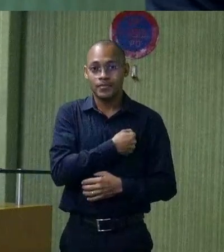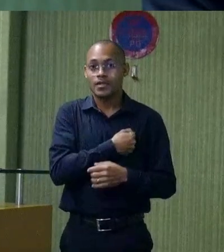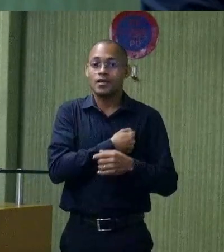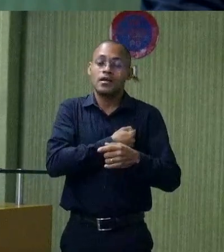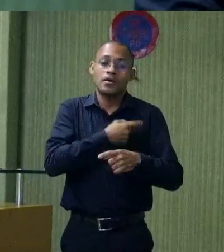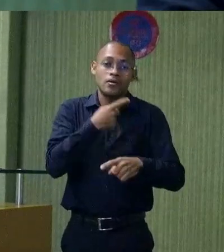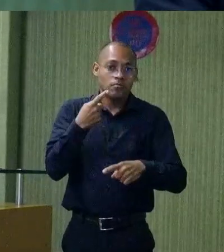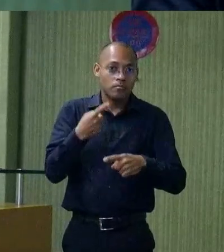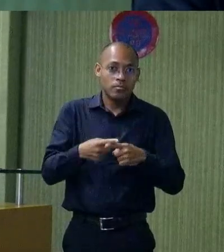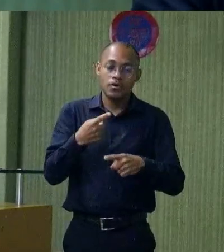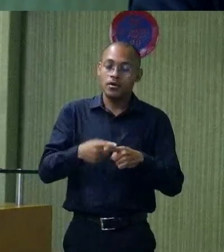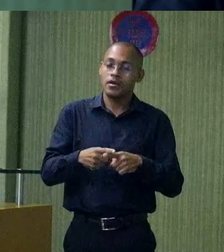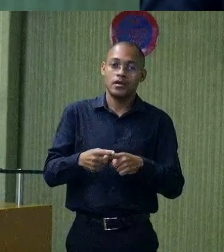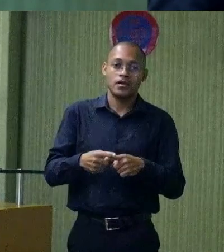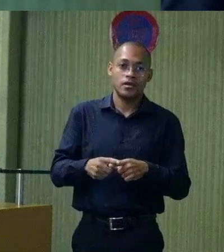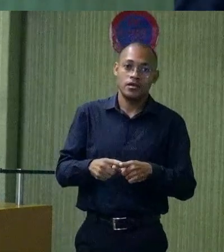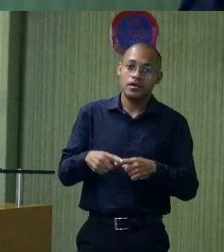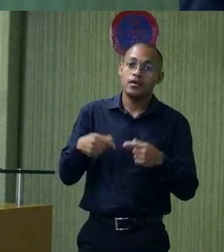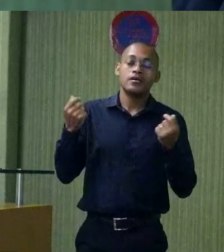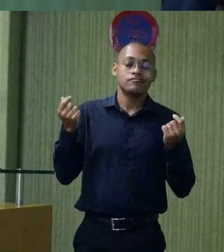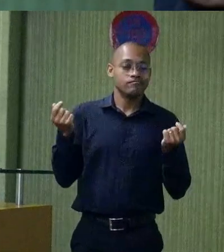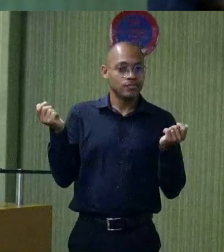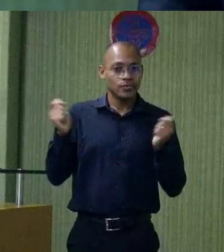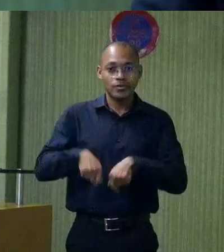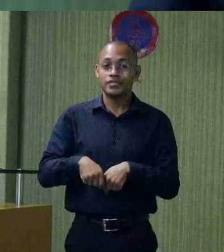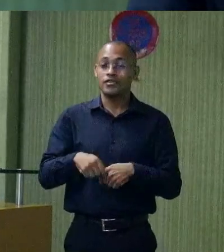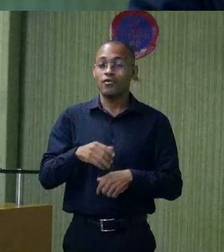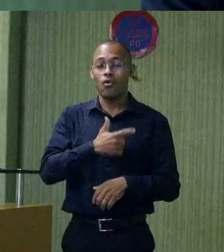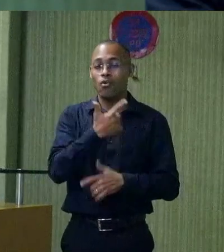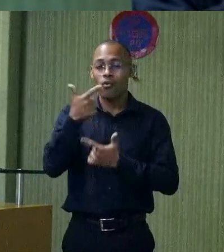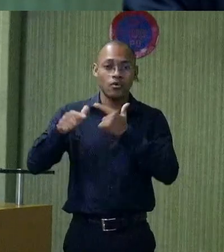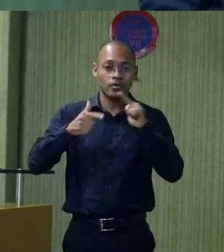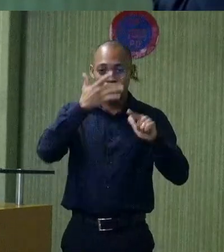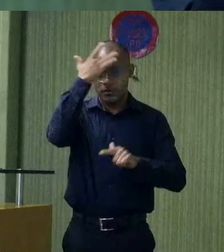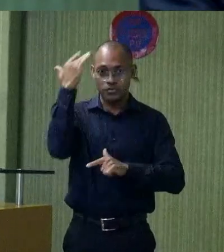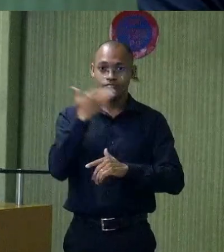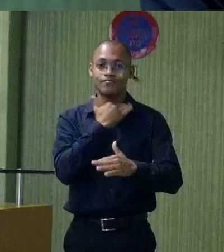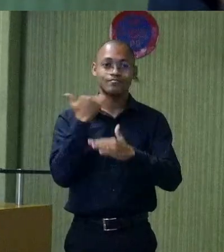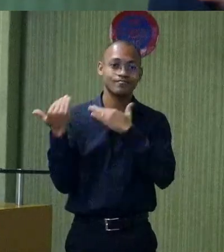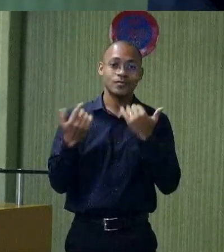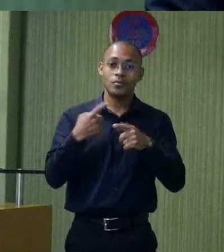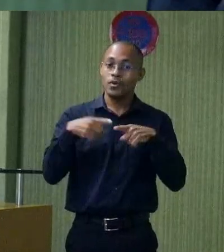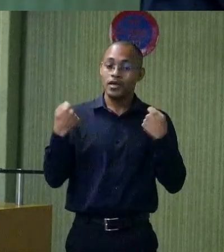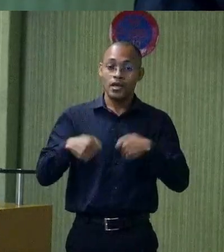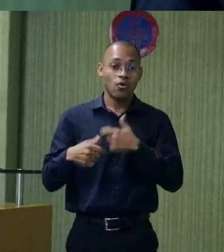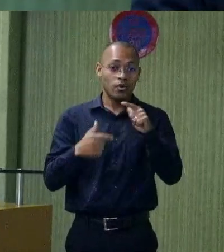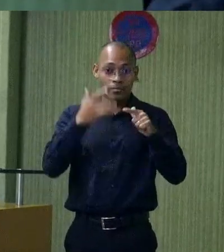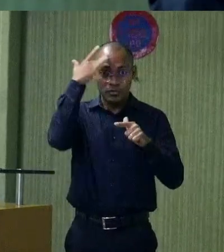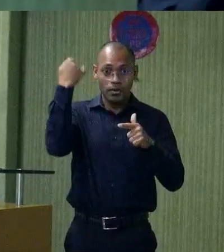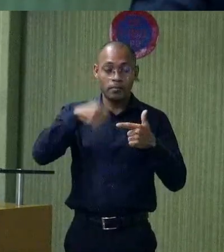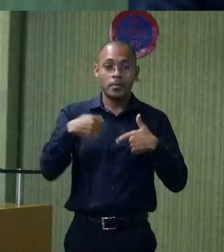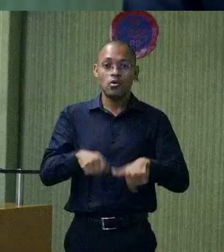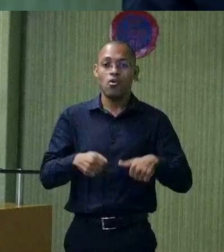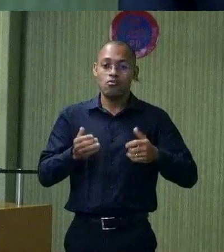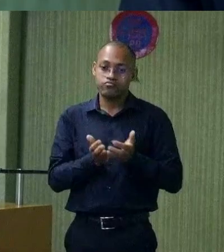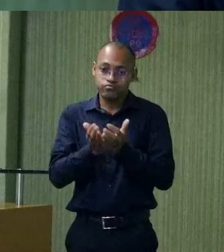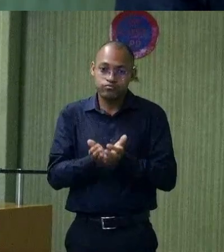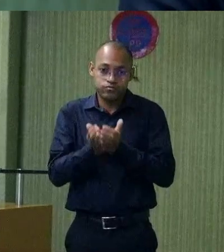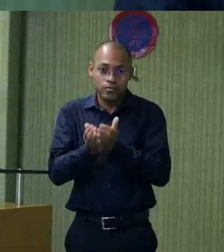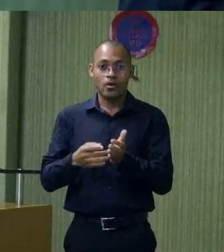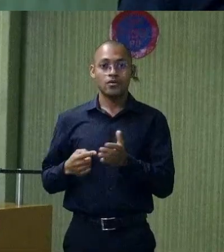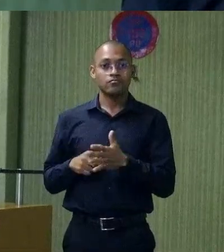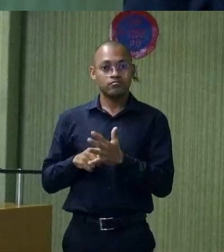teríamos tido muito mais vítimas fatais as pessoas pegaram seus jetsis seus barcos com